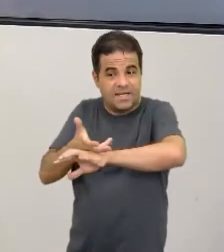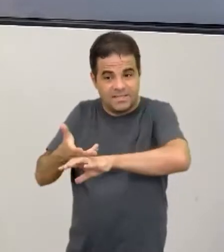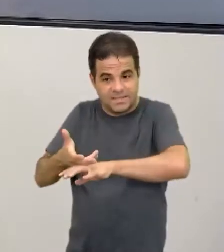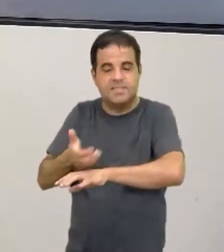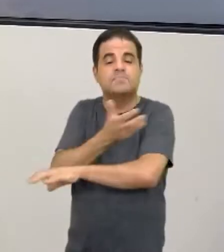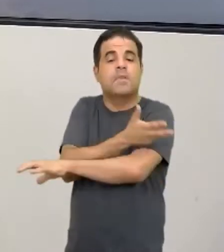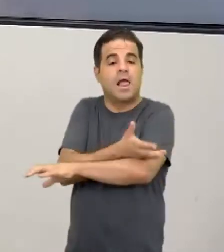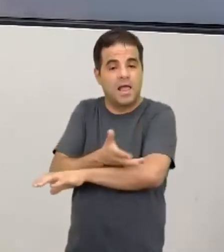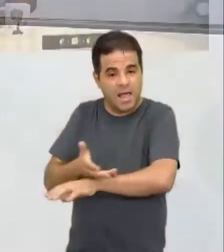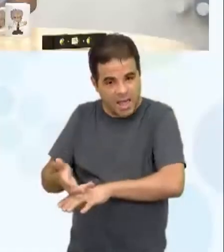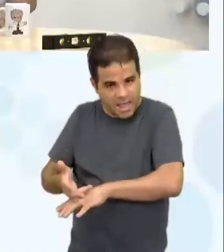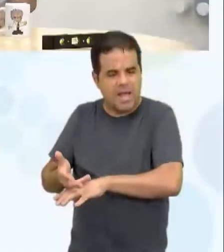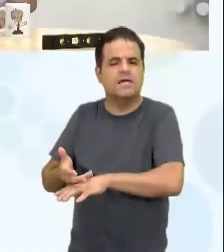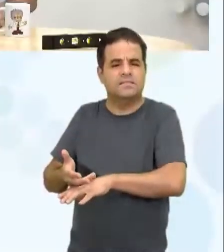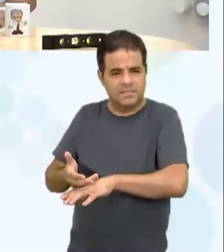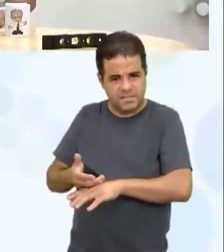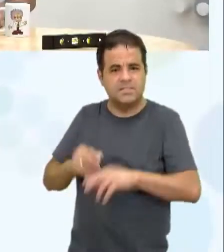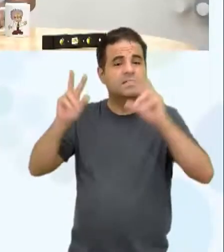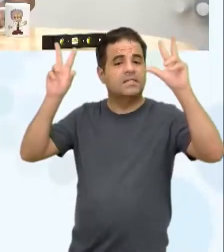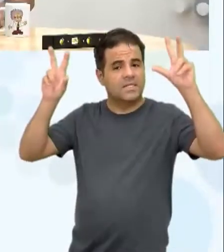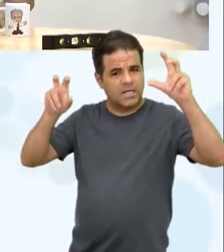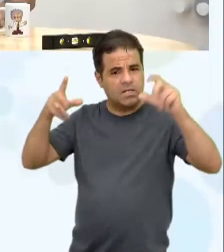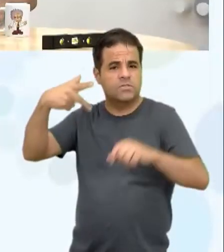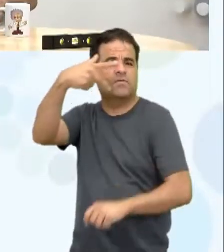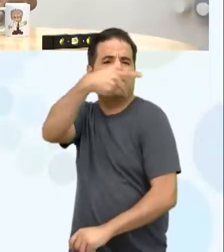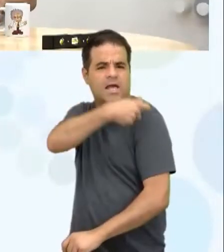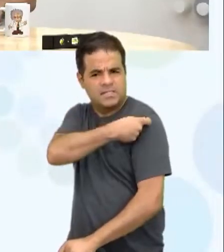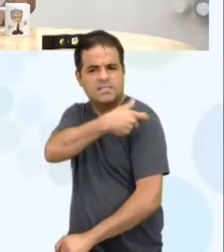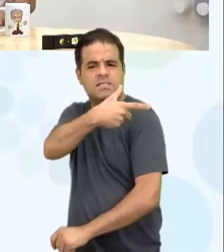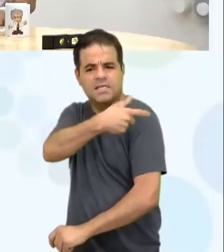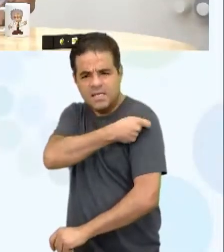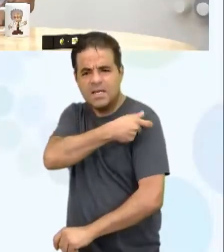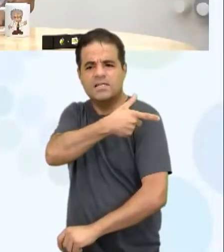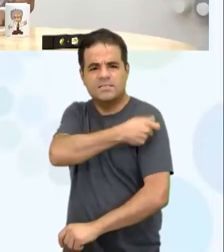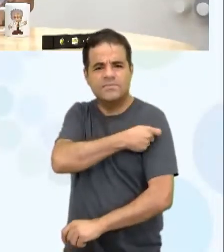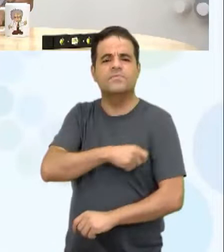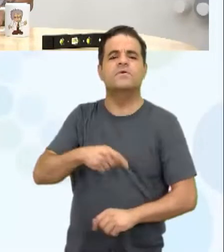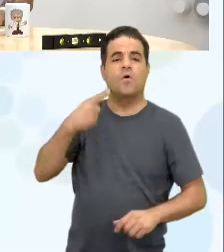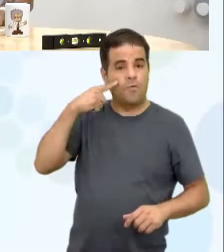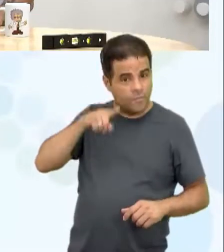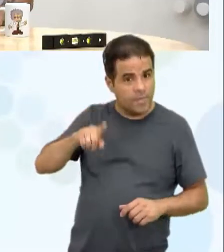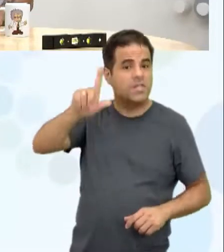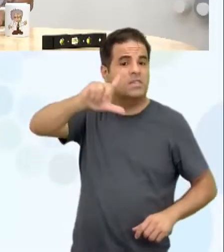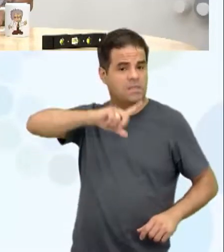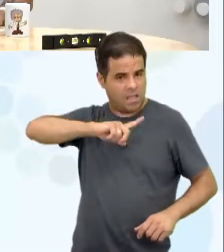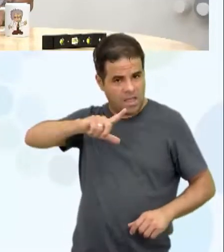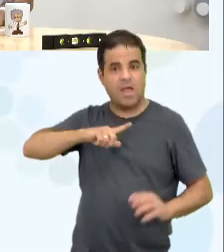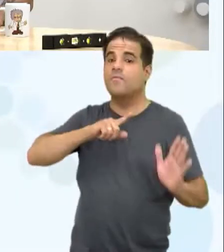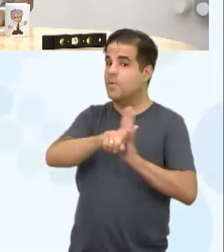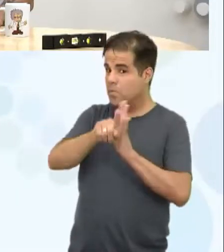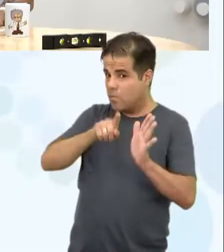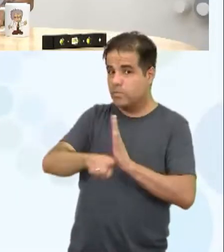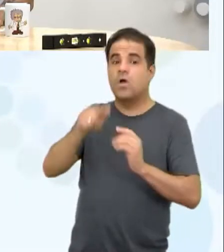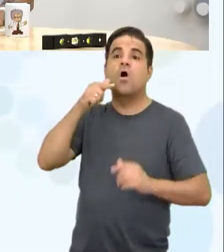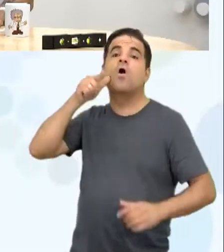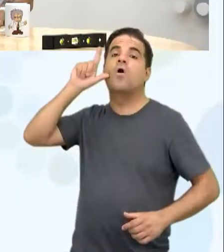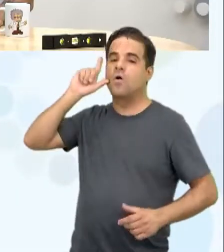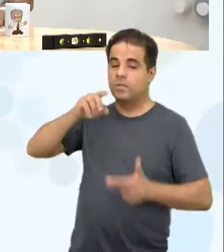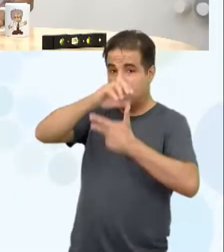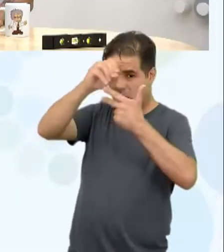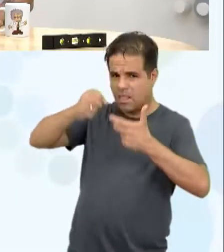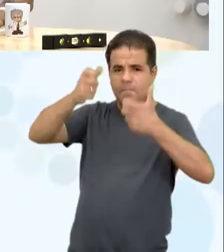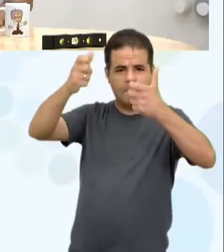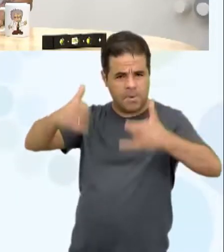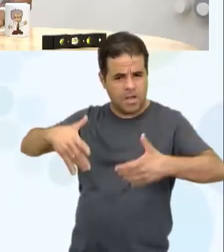também, angiospermas, né? Questões de gimnospermas, vacinas, pelo que eu vi também. Então, olha só, a gente falou de